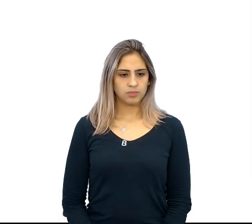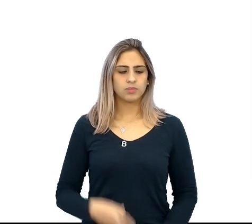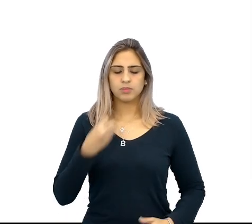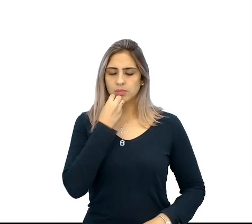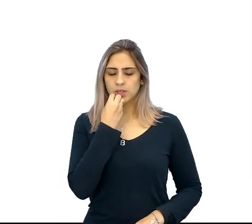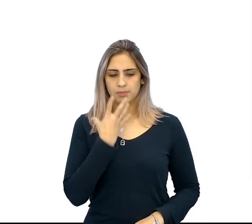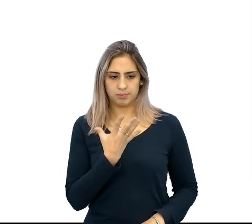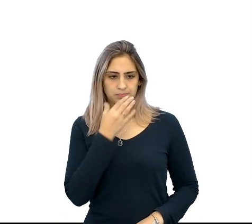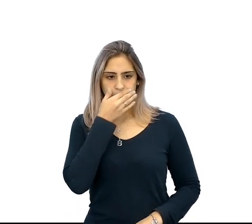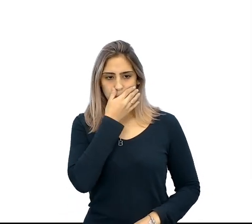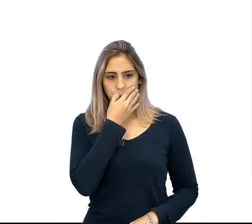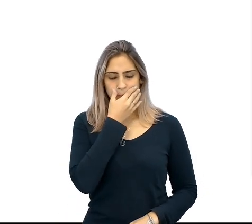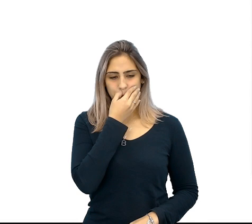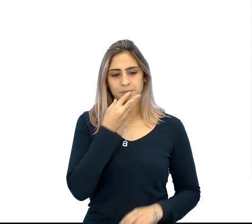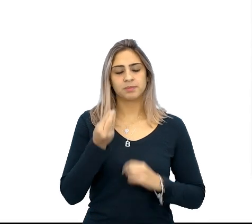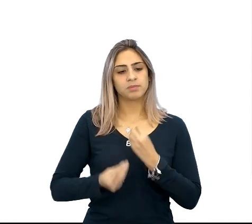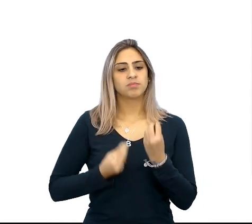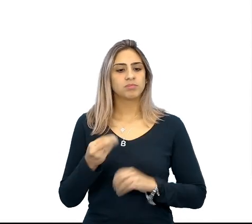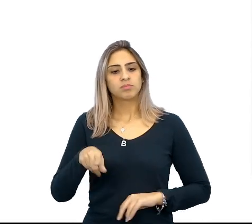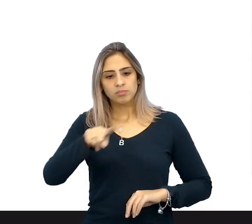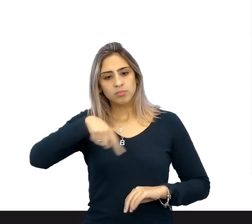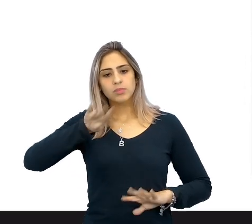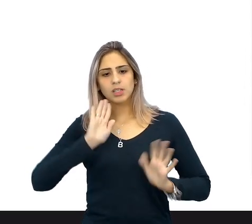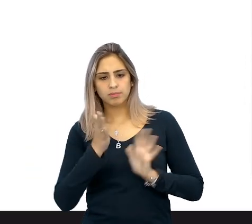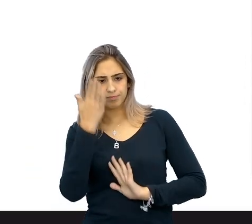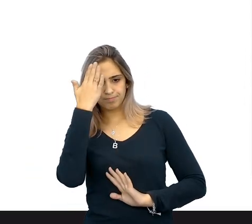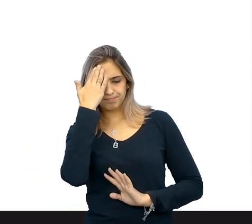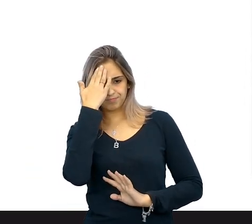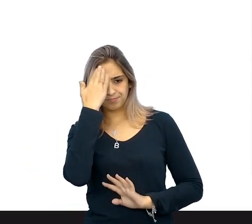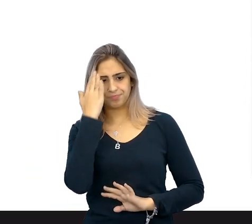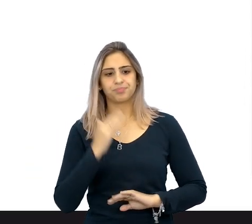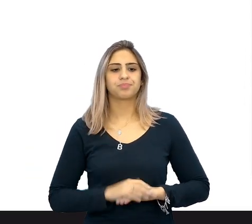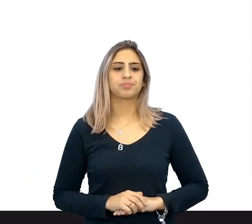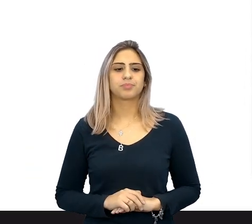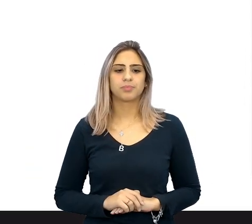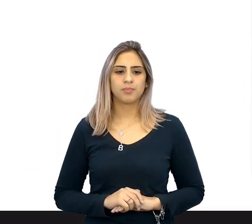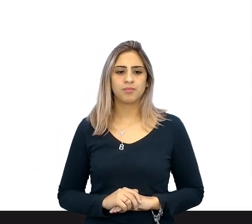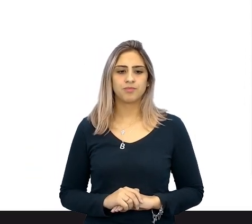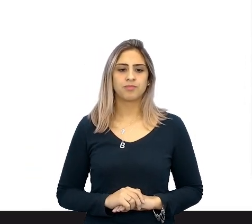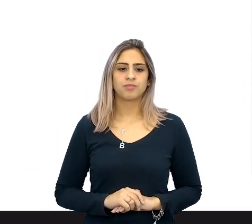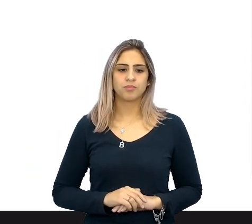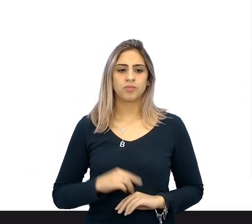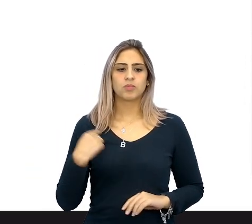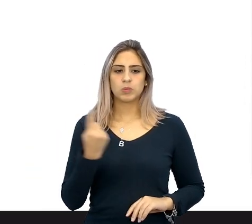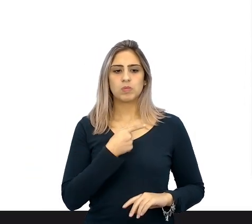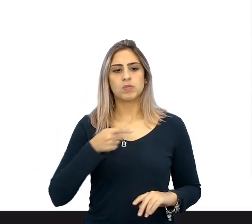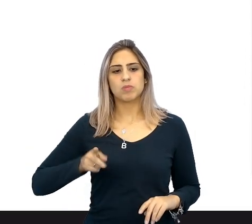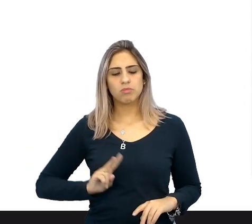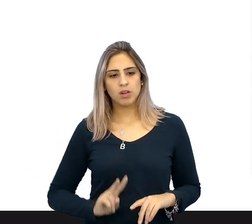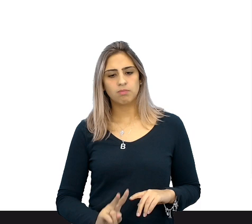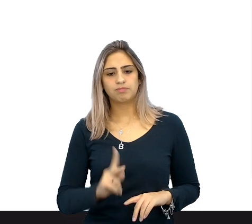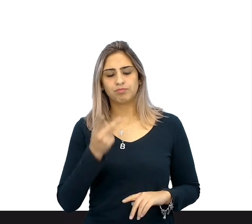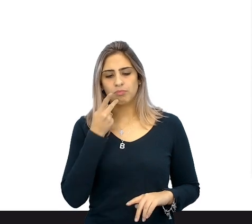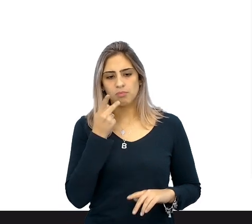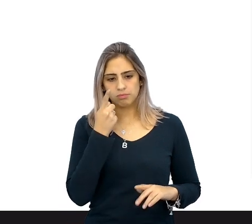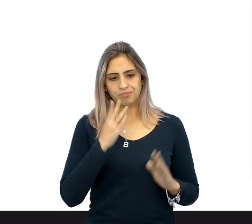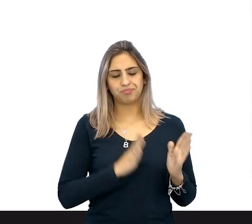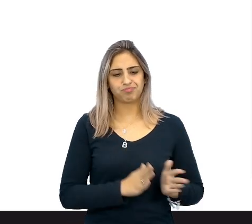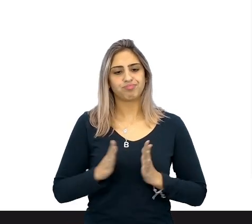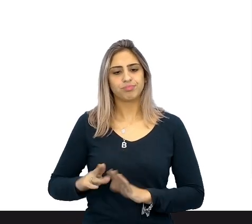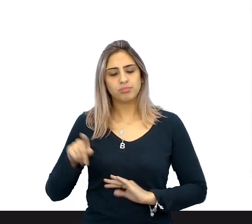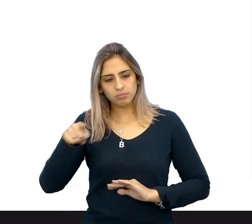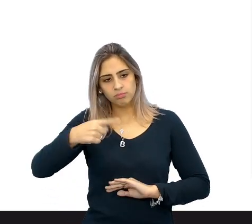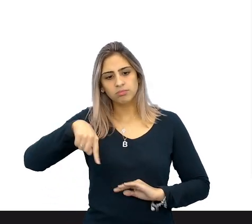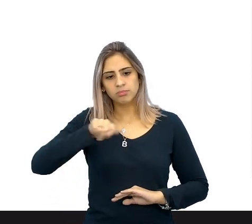Bem, como vocês sabem, nós sempre tratamos de uma sequência que